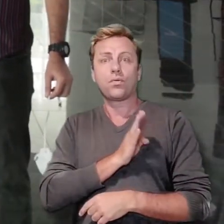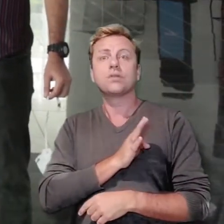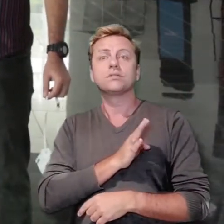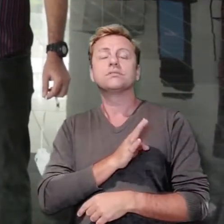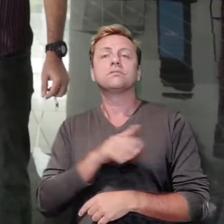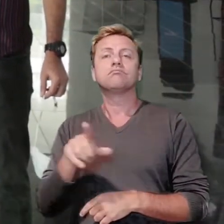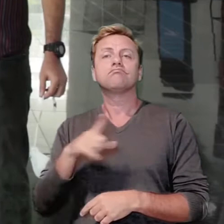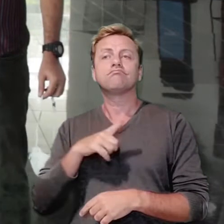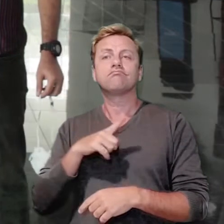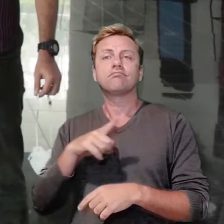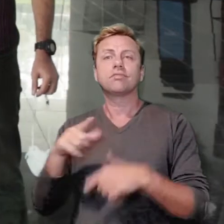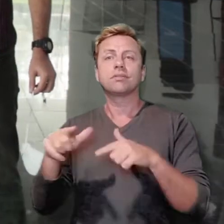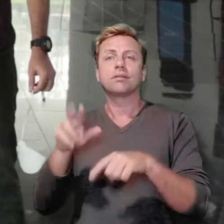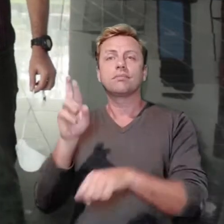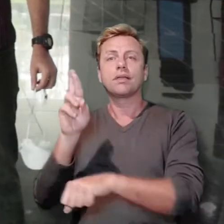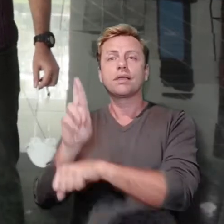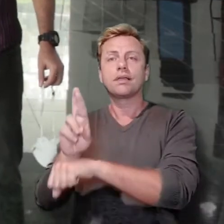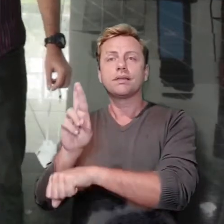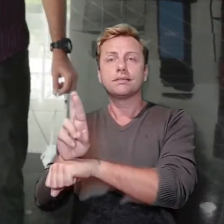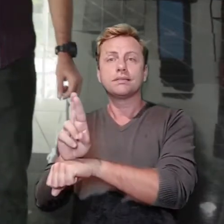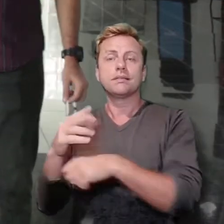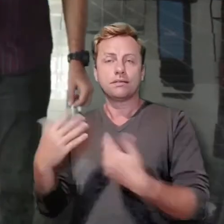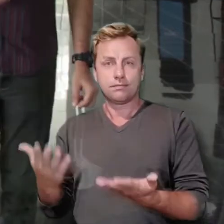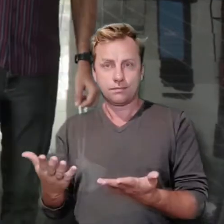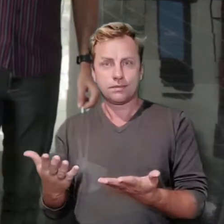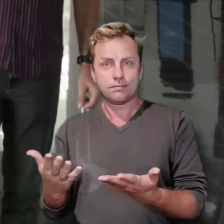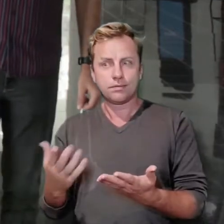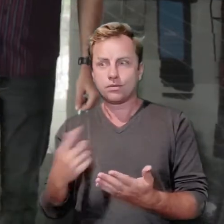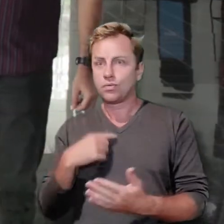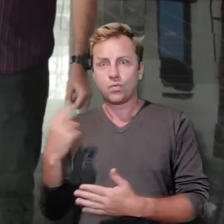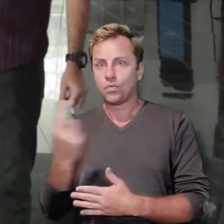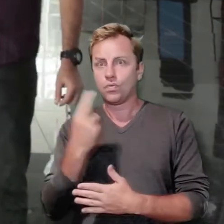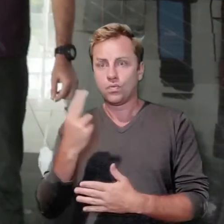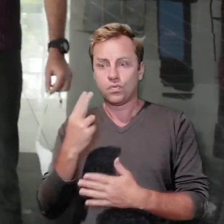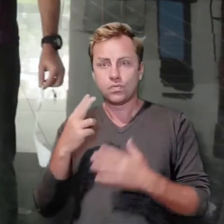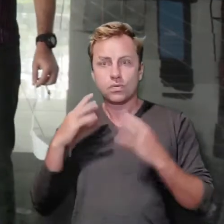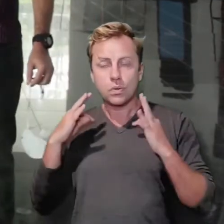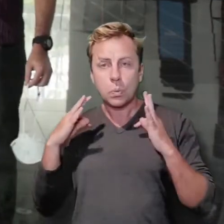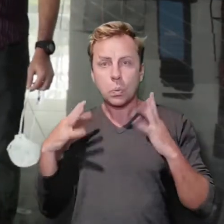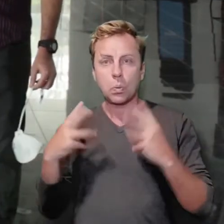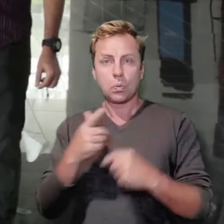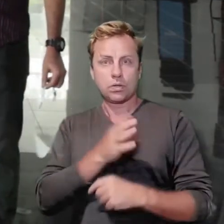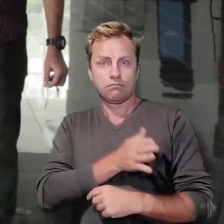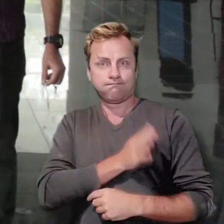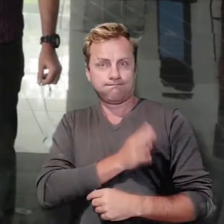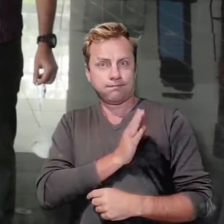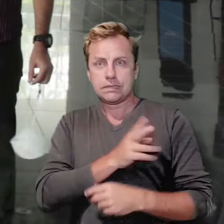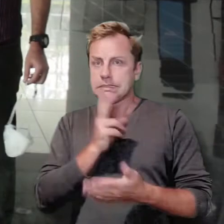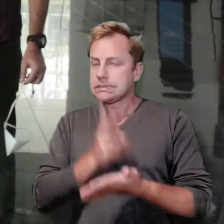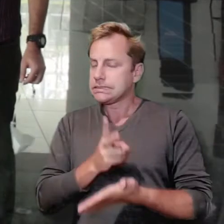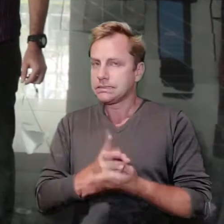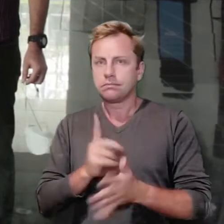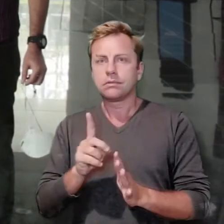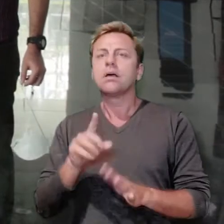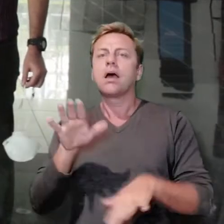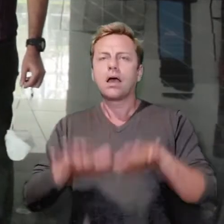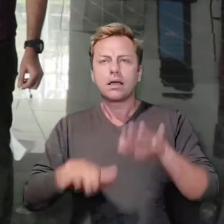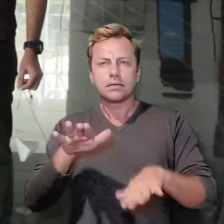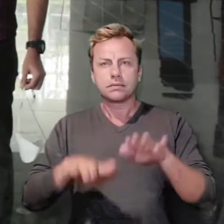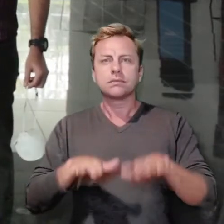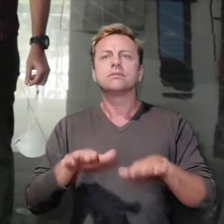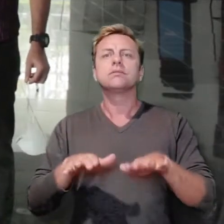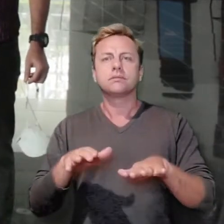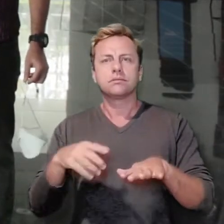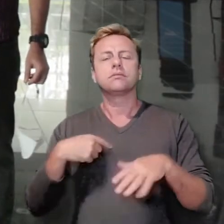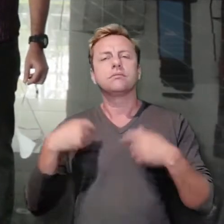trabalha com reserva. A gente não usa toda a nossa capacidade cardíaca sempre. De vez